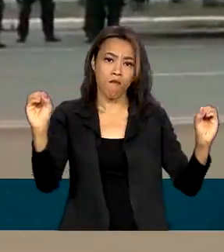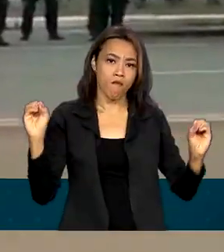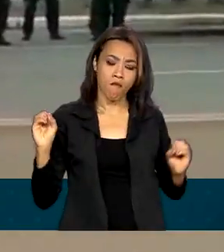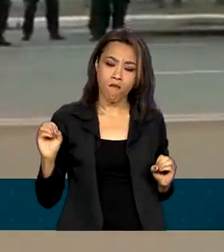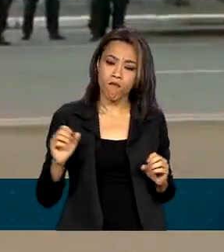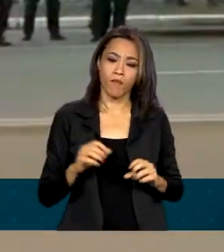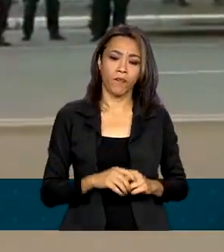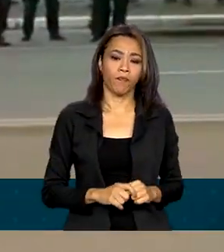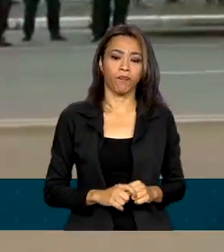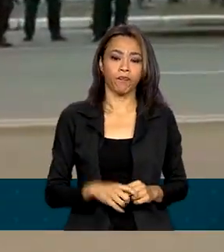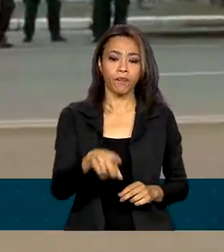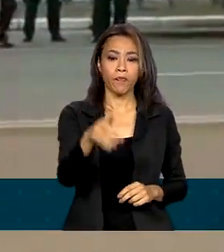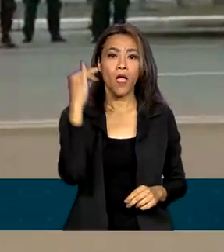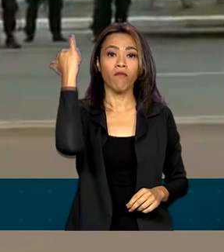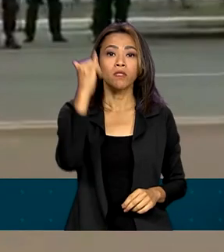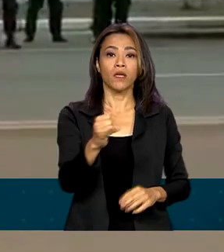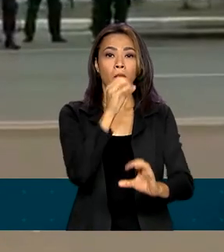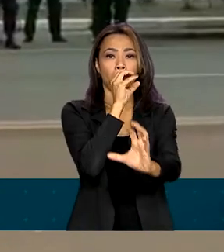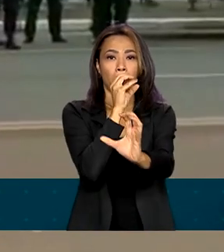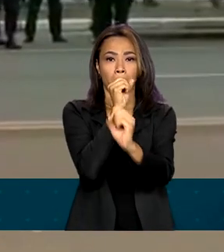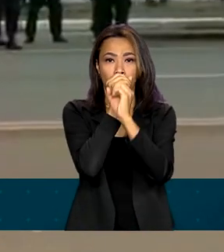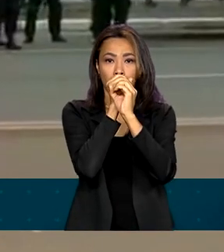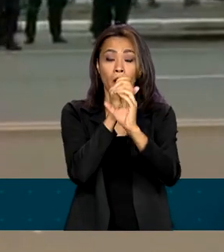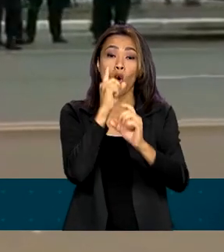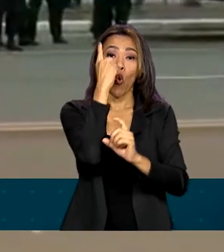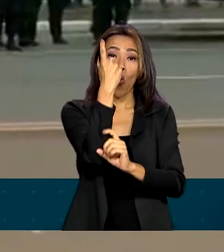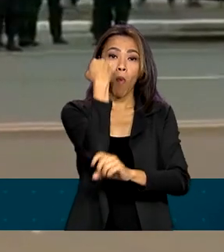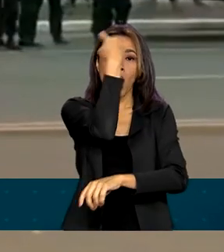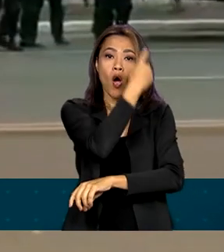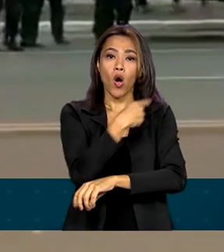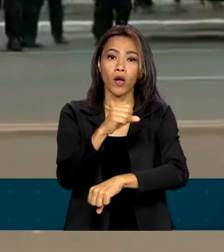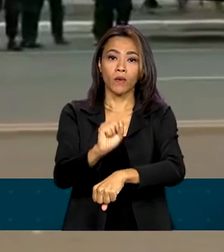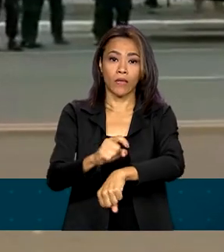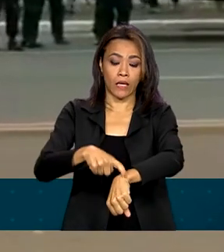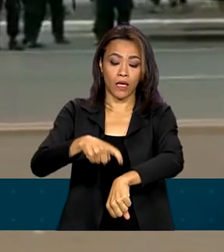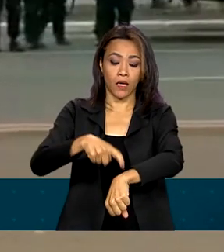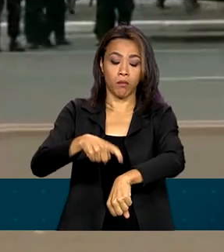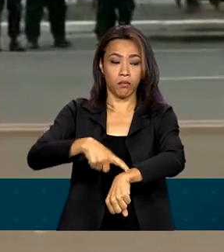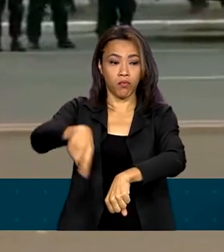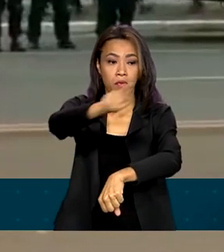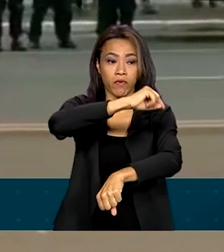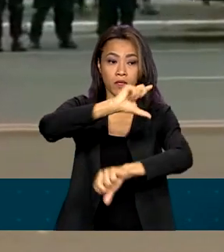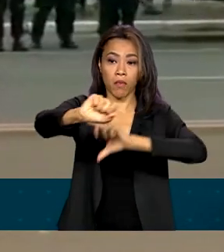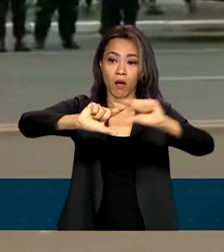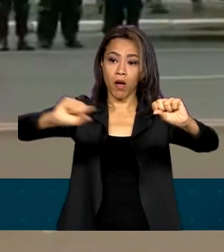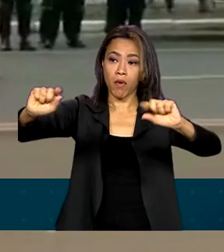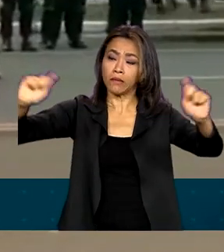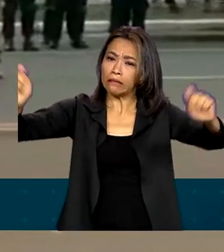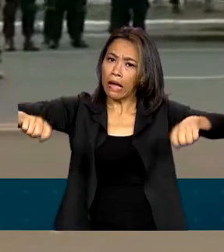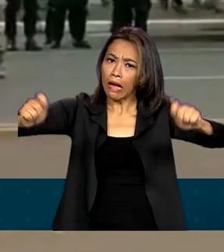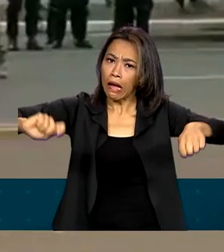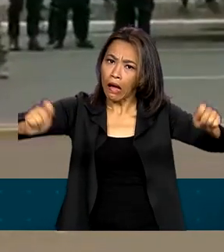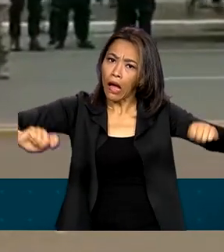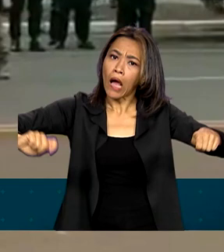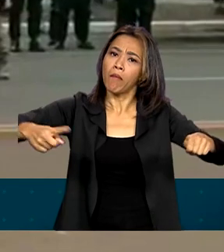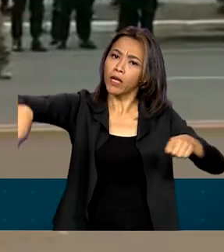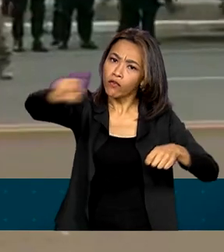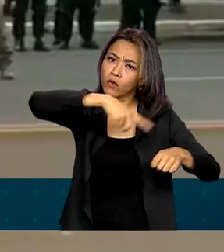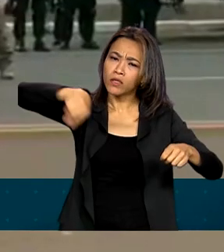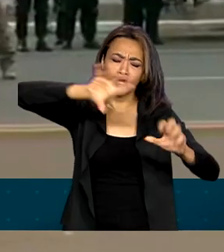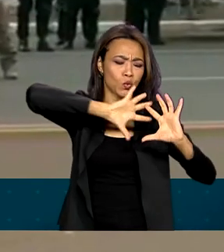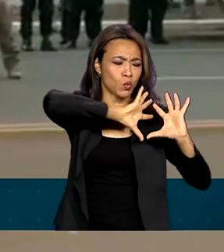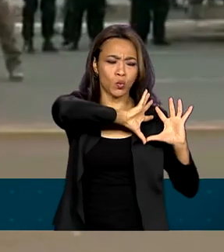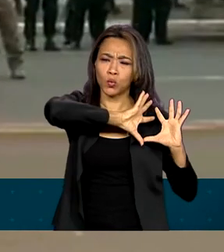Estamos dando prazo de uma hora que é o prazo bastante razoável para que